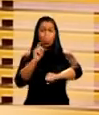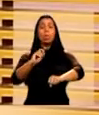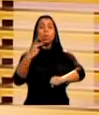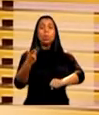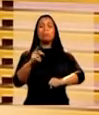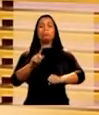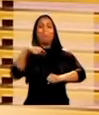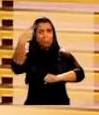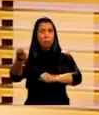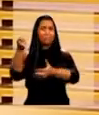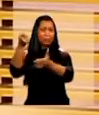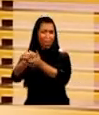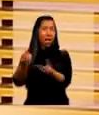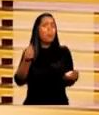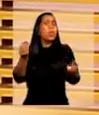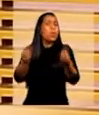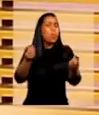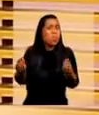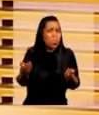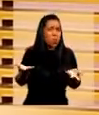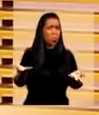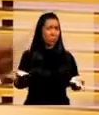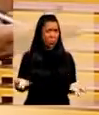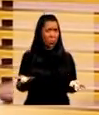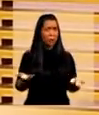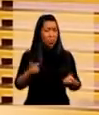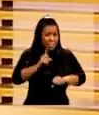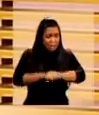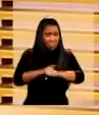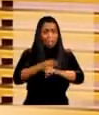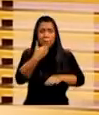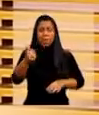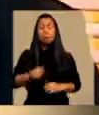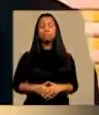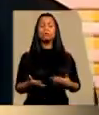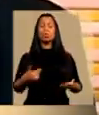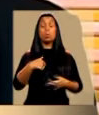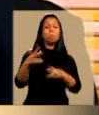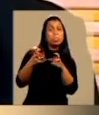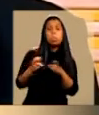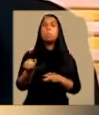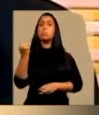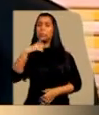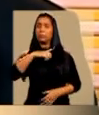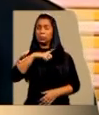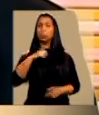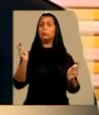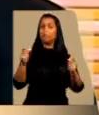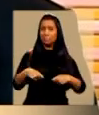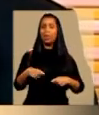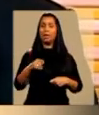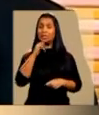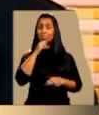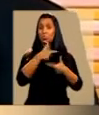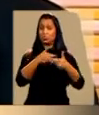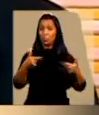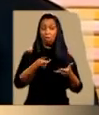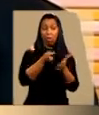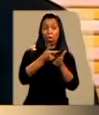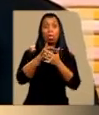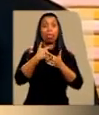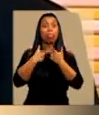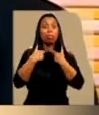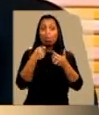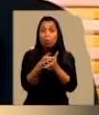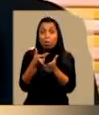vista ou pago a prazo? Tem como a gente fazer esse balanço do que seria mais vantajoso naquele momento? Bom, o que eu vejo como importante para poder sair das armadilhas